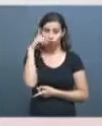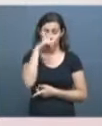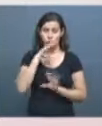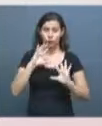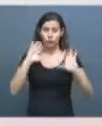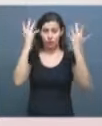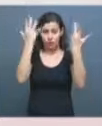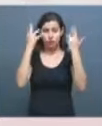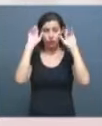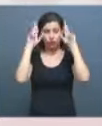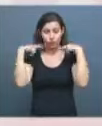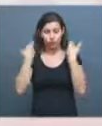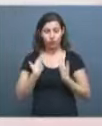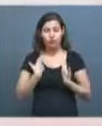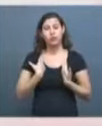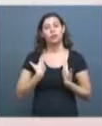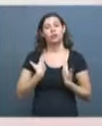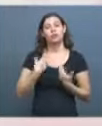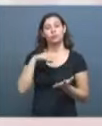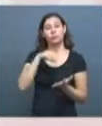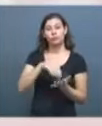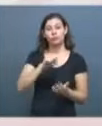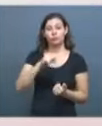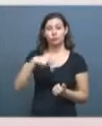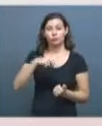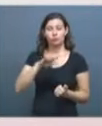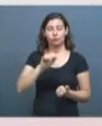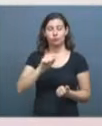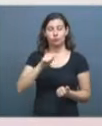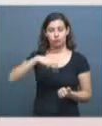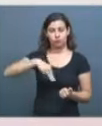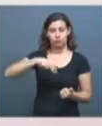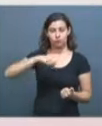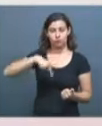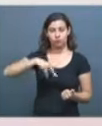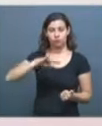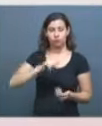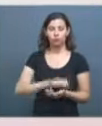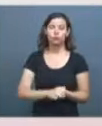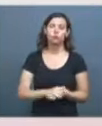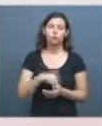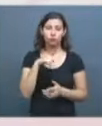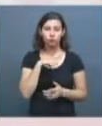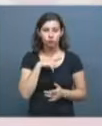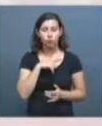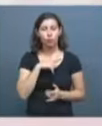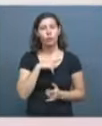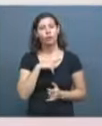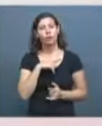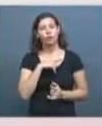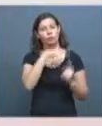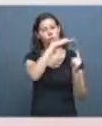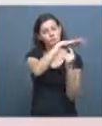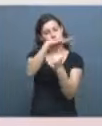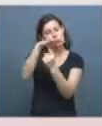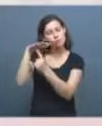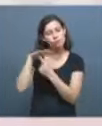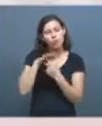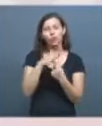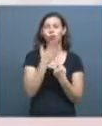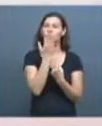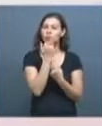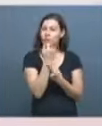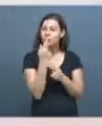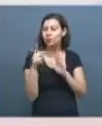festa junina no bairro Santa Mônica para garantir o fim de semana. Bar com barraquinhas, comidas típicas, música e